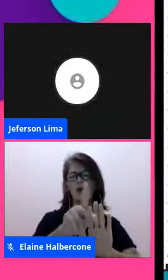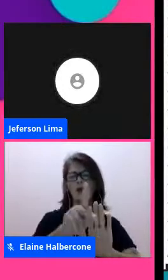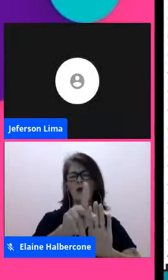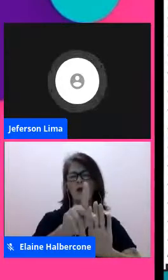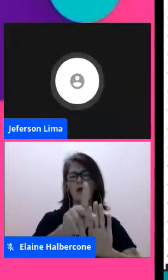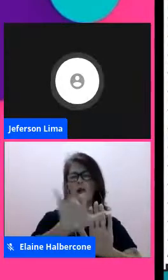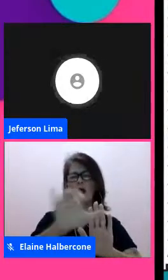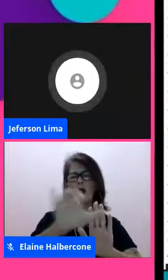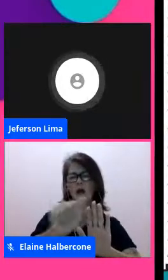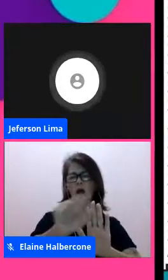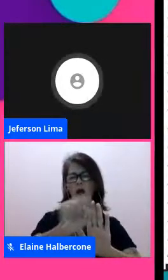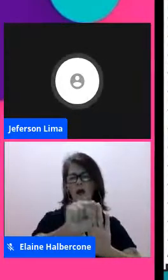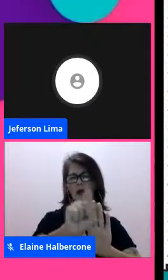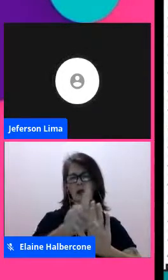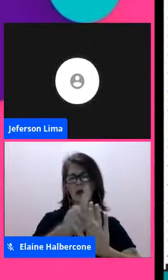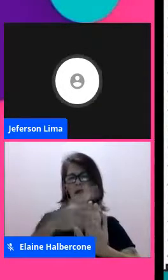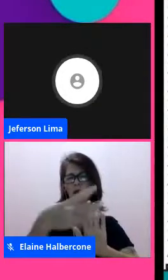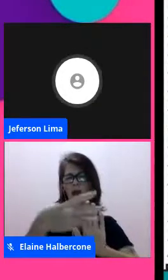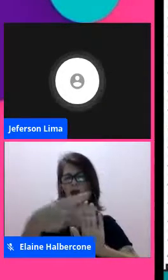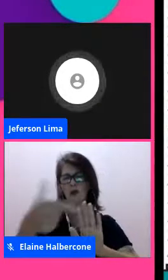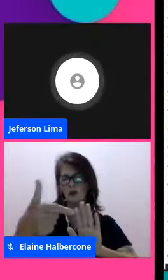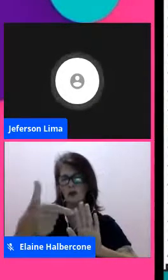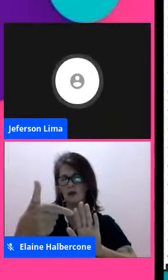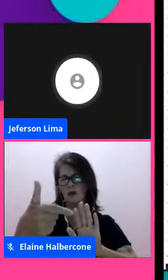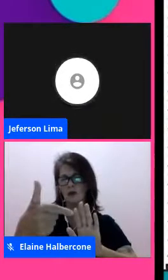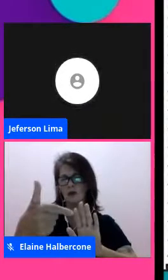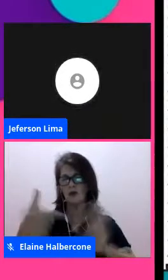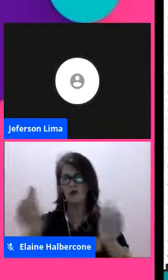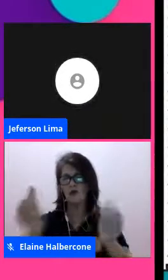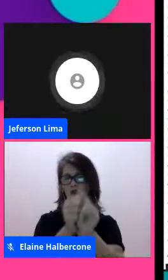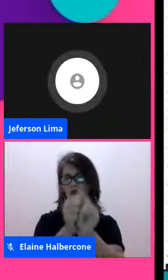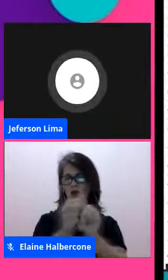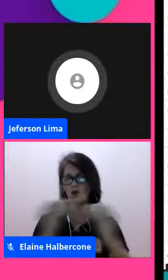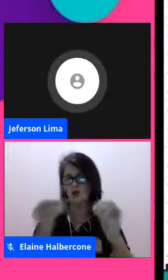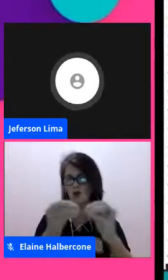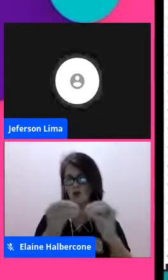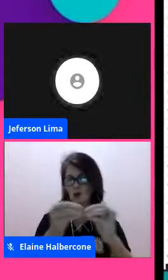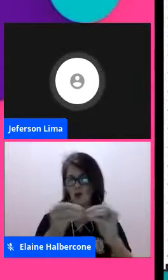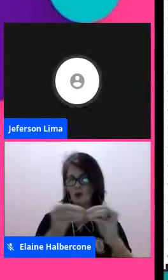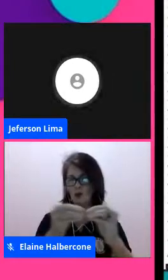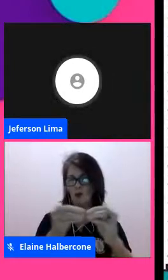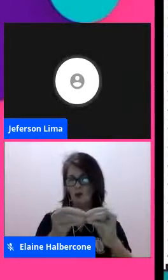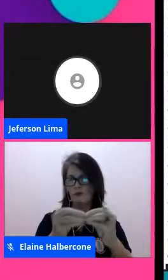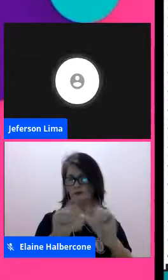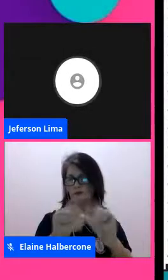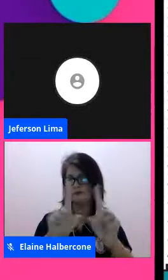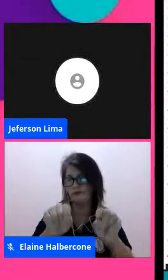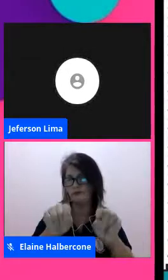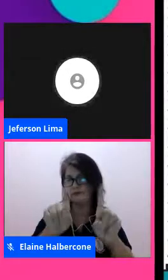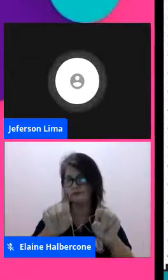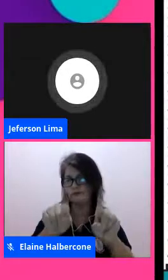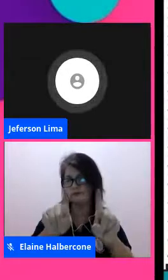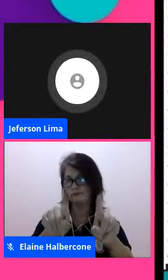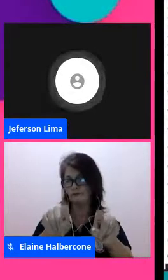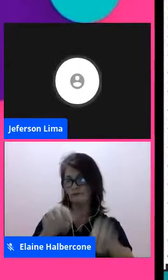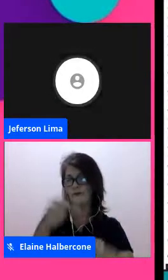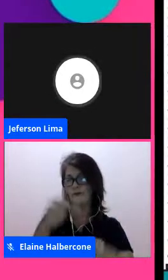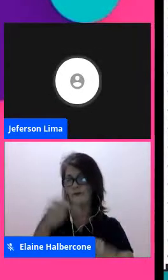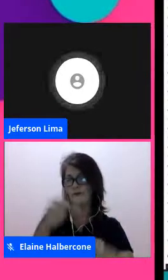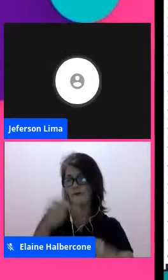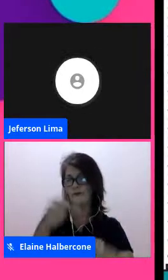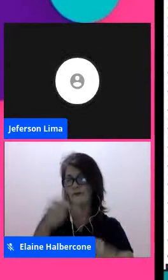ESP32 à minha interface do Arduino? Ah... É, exatamente. Não